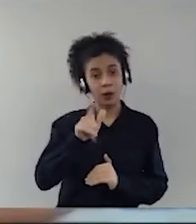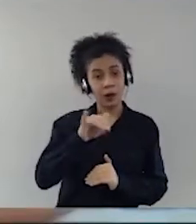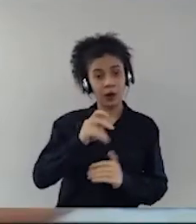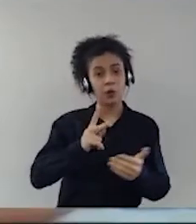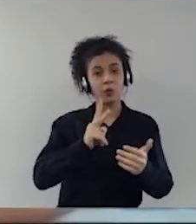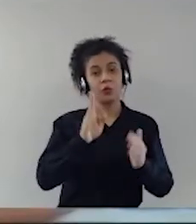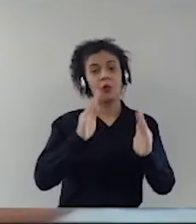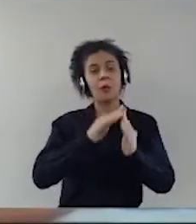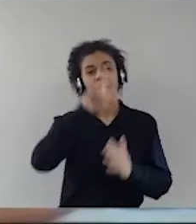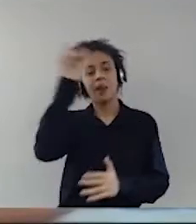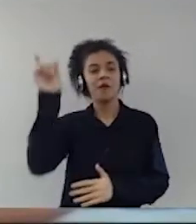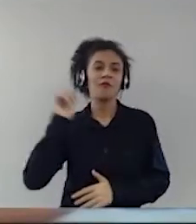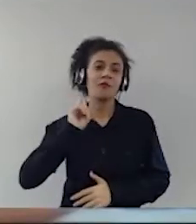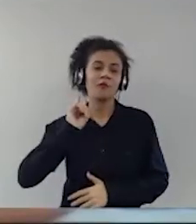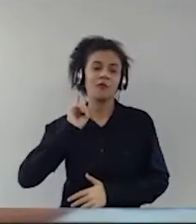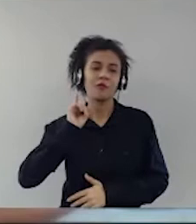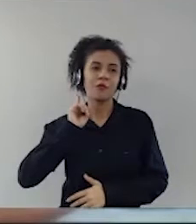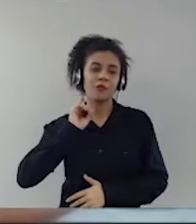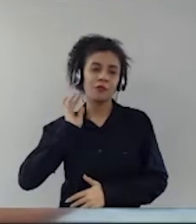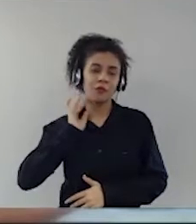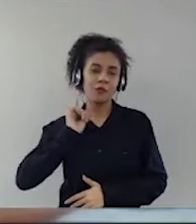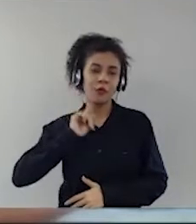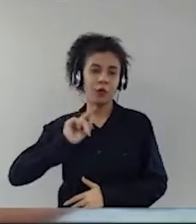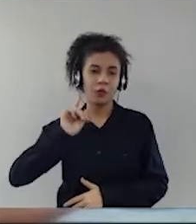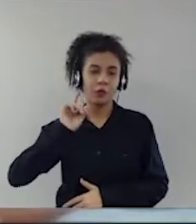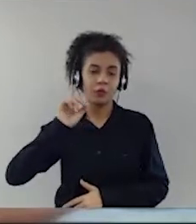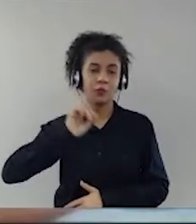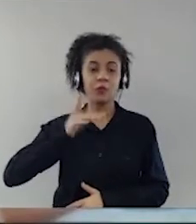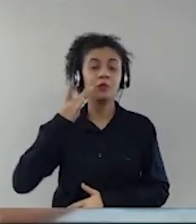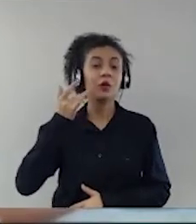morando em Fortaleza, e saber que